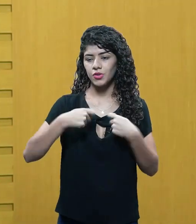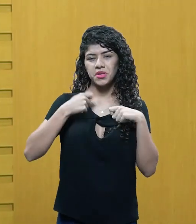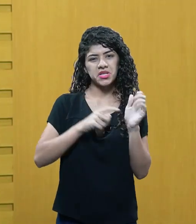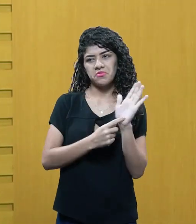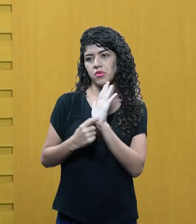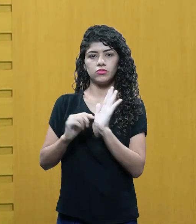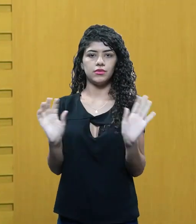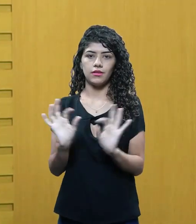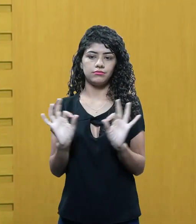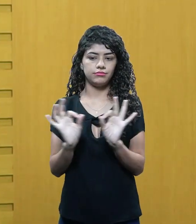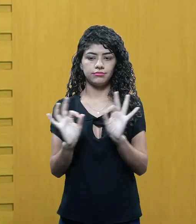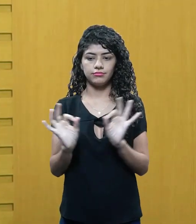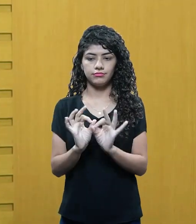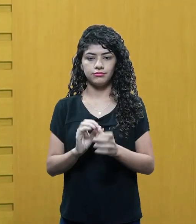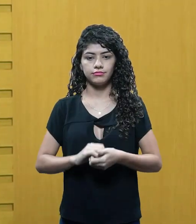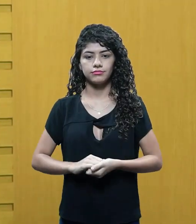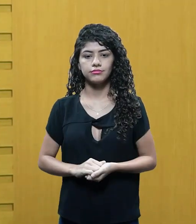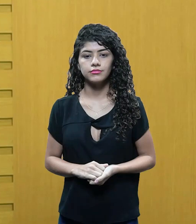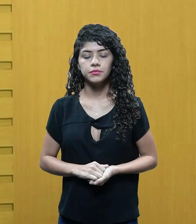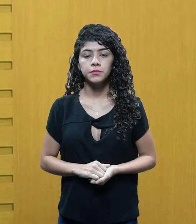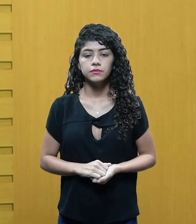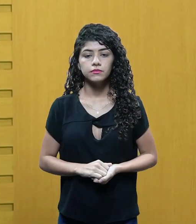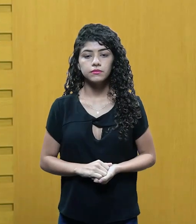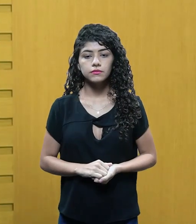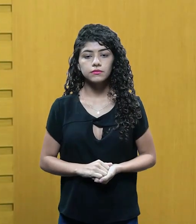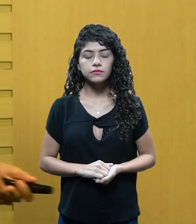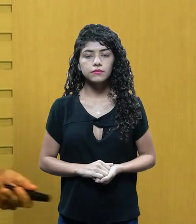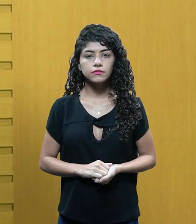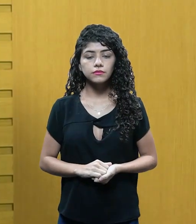precisa mostrar a progressão, bit por bit, do que